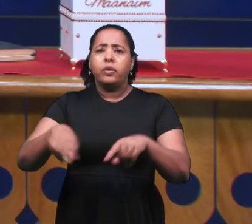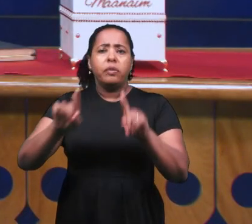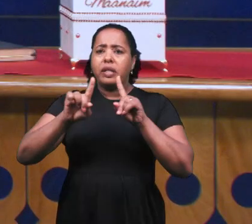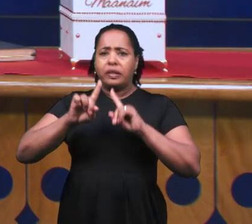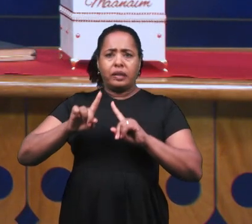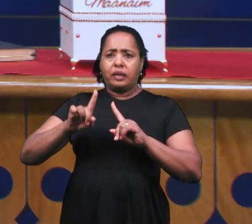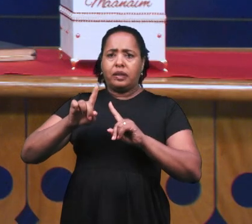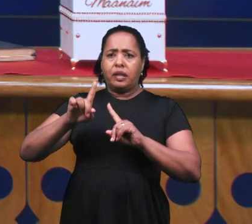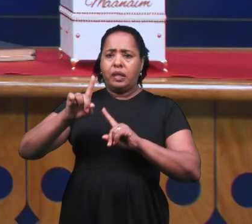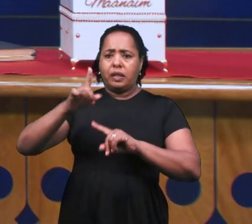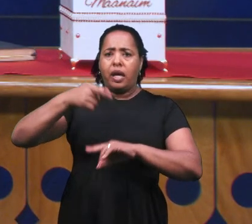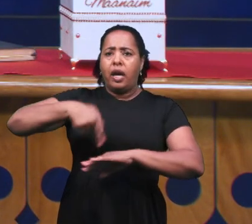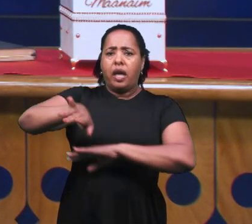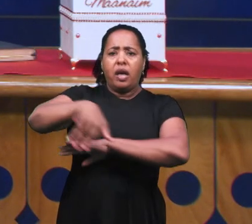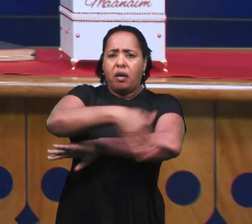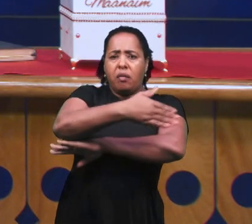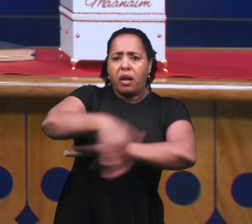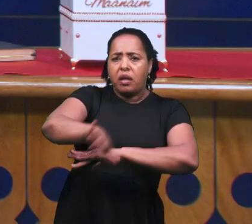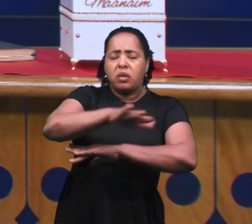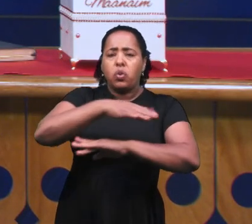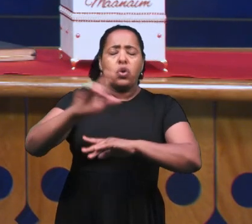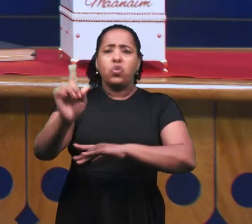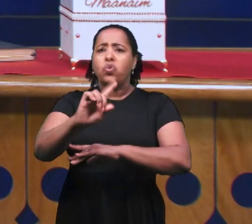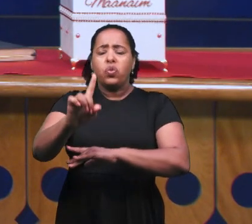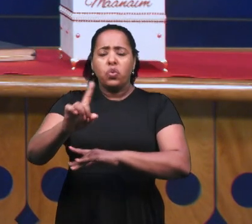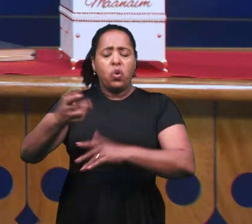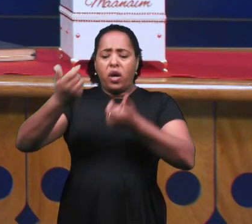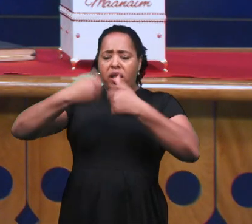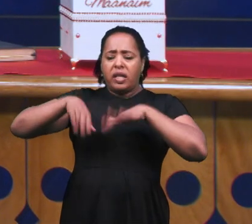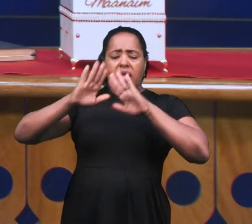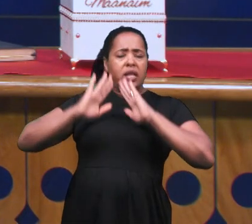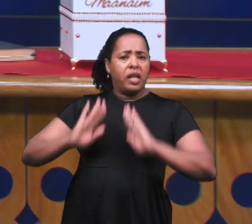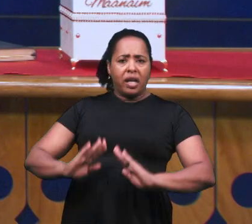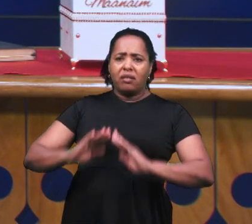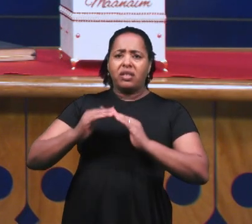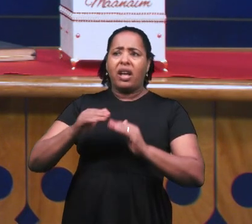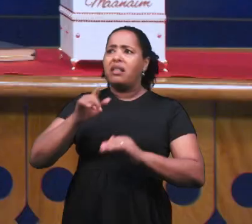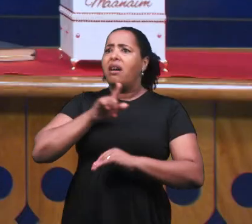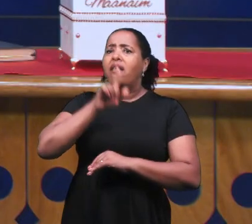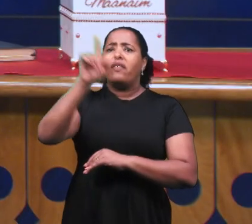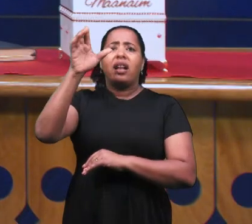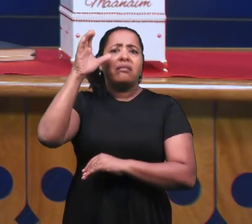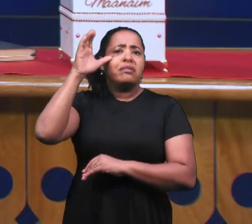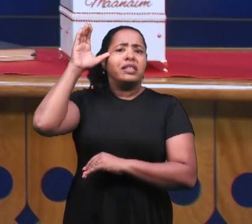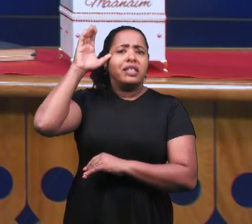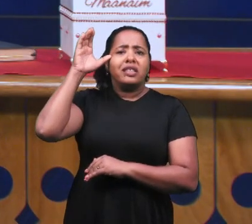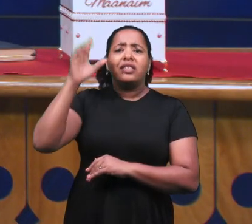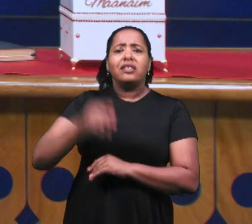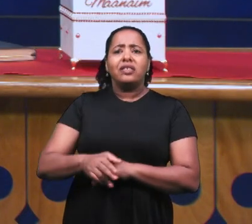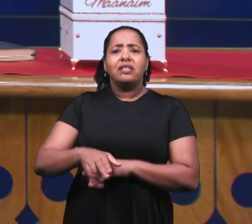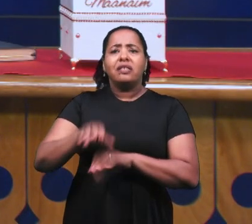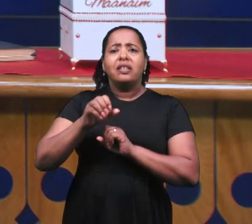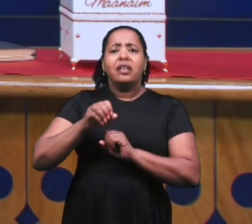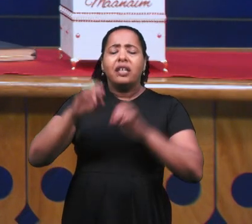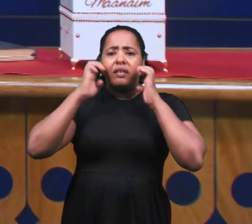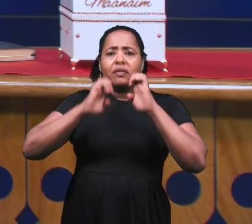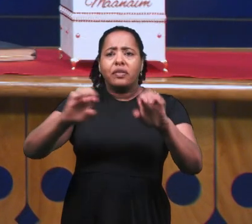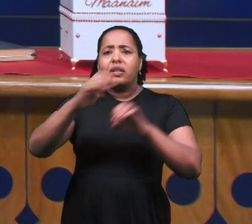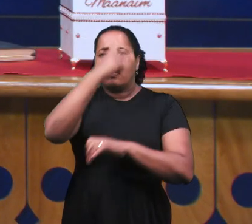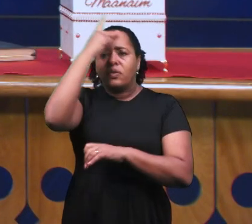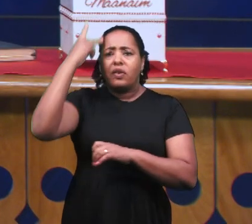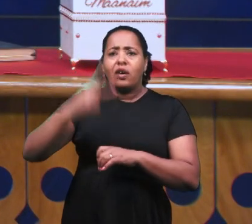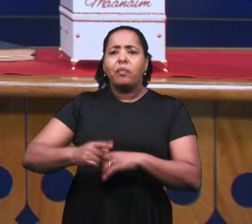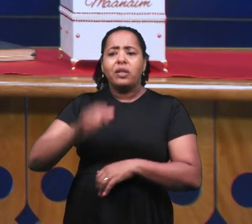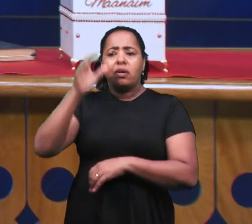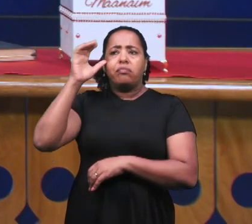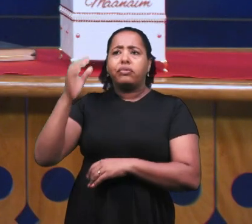às vezes para evangelizar, nem precisa. Você vai na China e evangeliza um chinês, um amigo que saiu daqui e foi para lá.